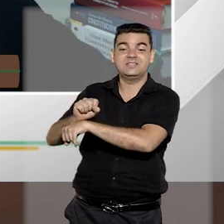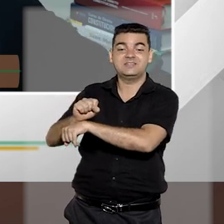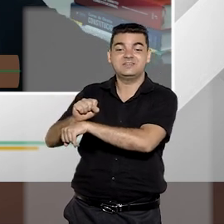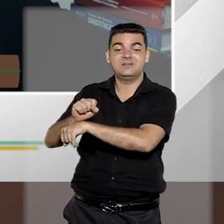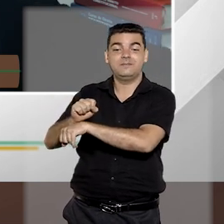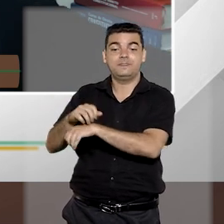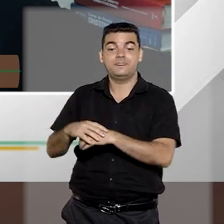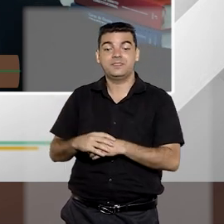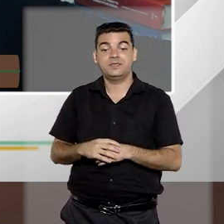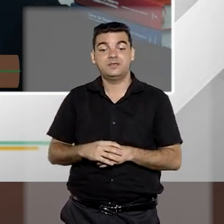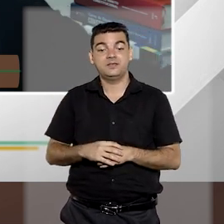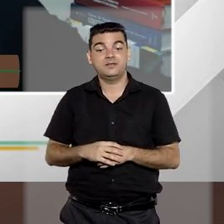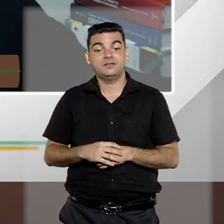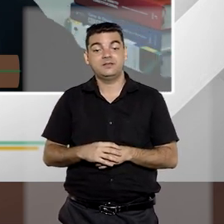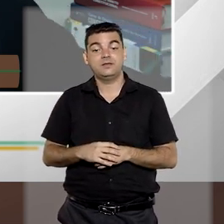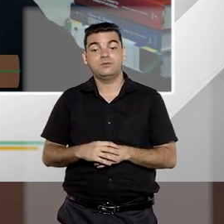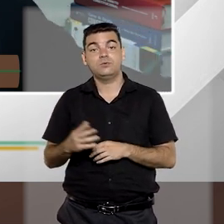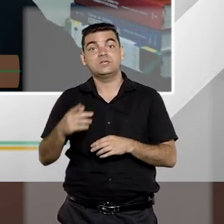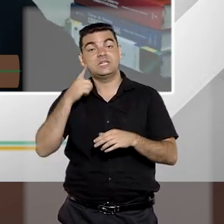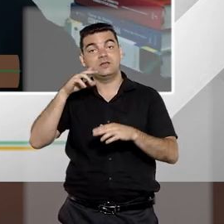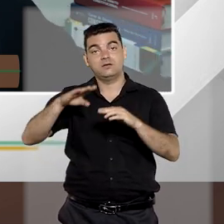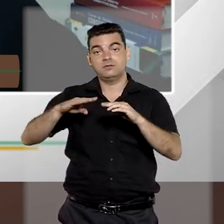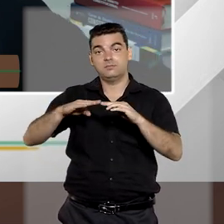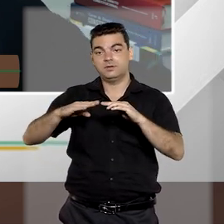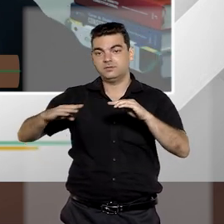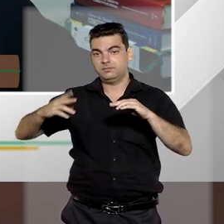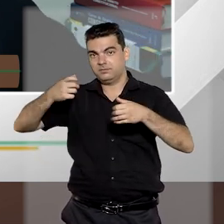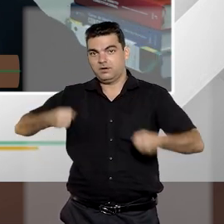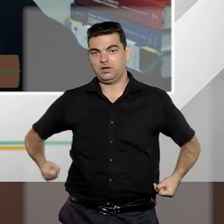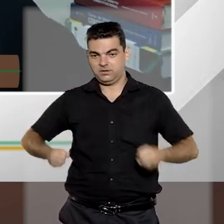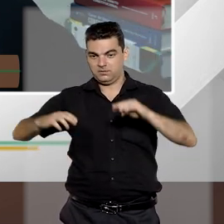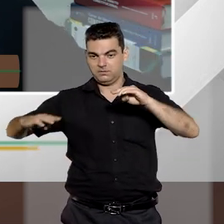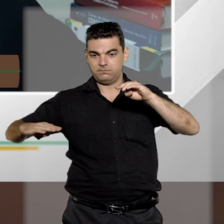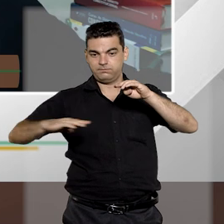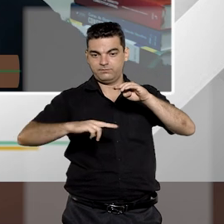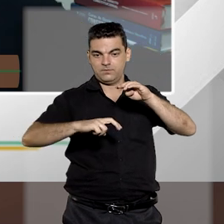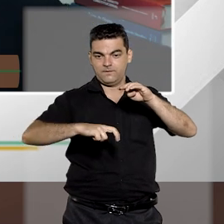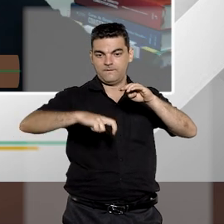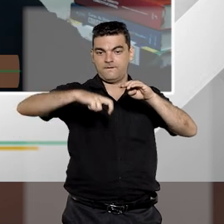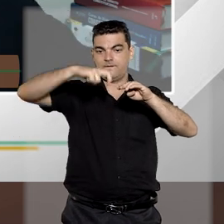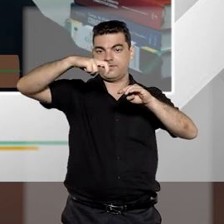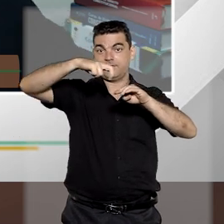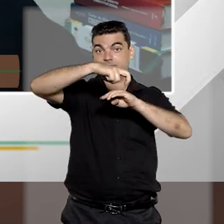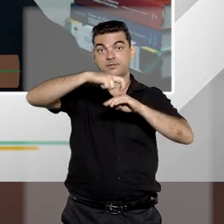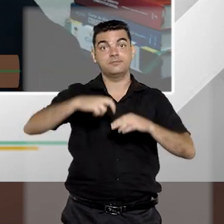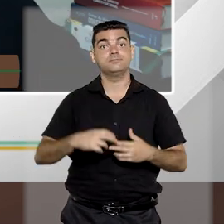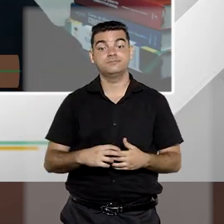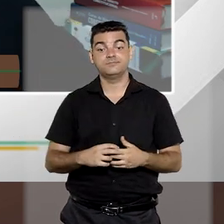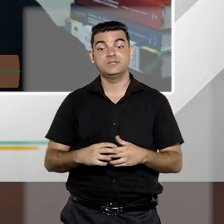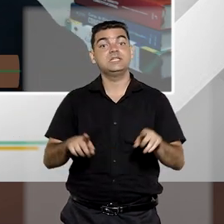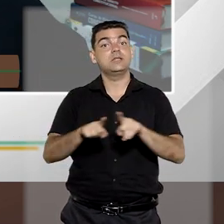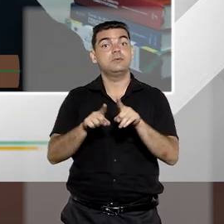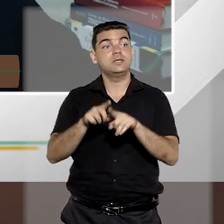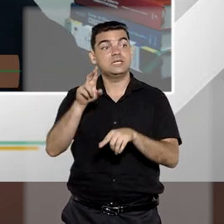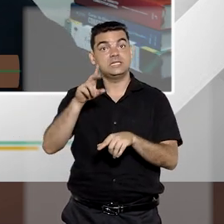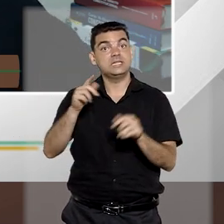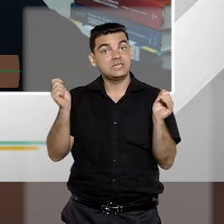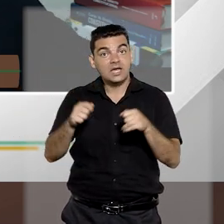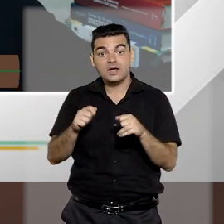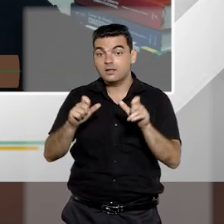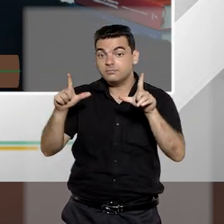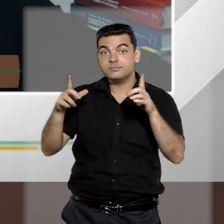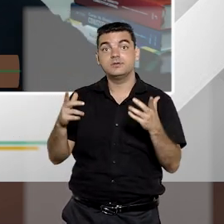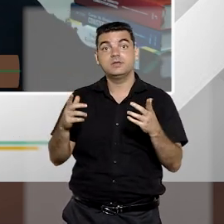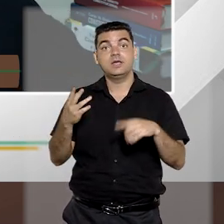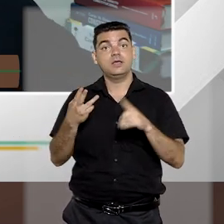embarque e desembarque, primeiro, seja um ônibus com elevador acessível, com a plataforma elevatória. Depois, você precisa que esteja funcionando. E